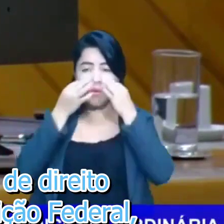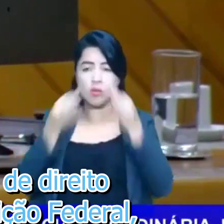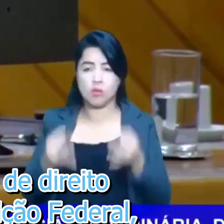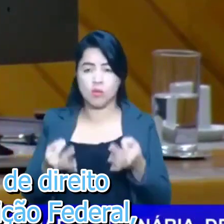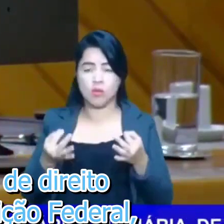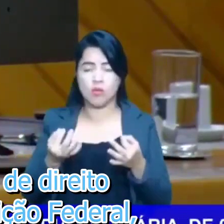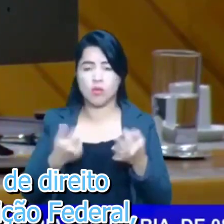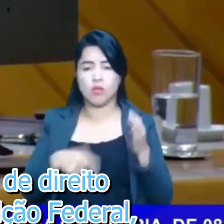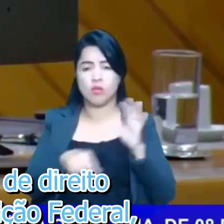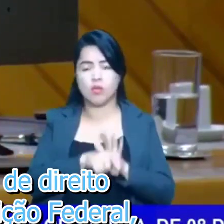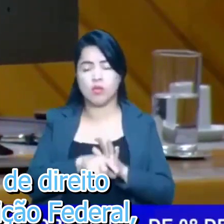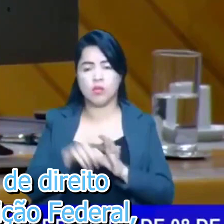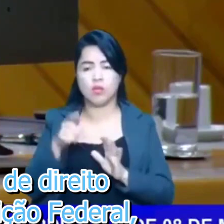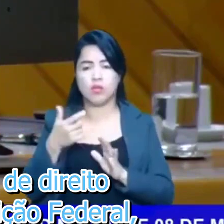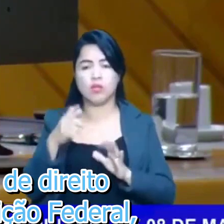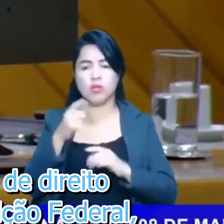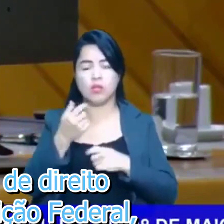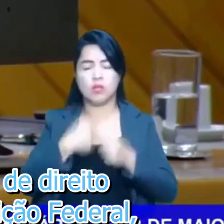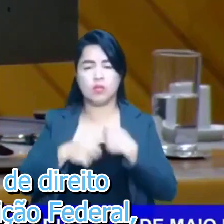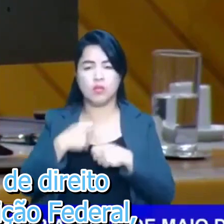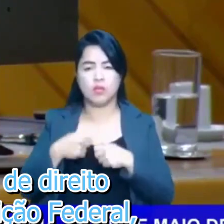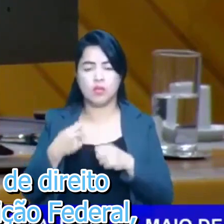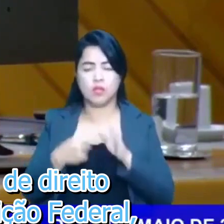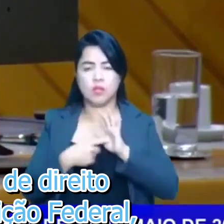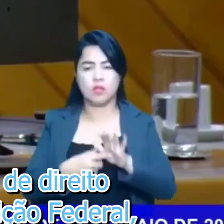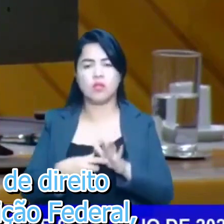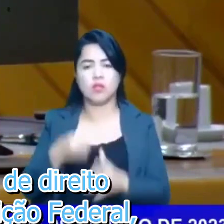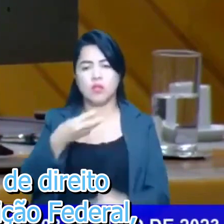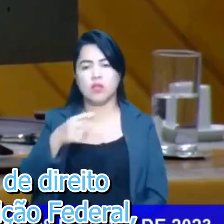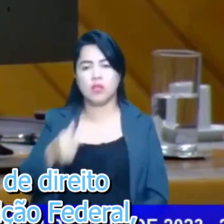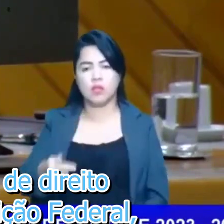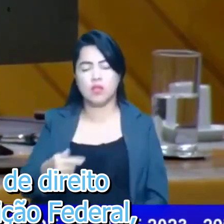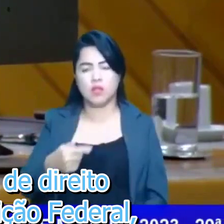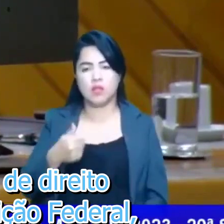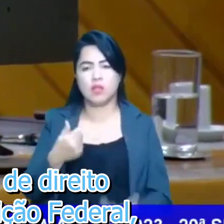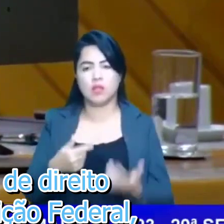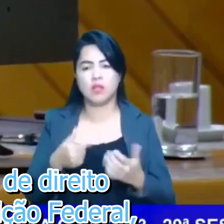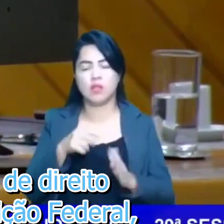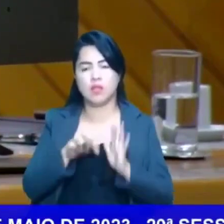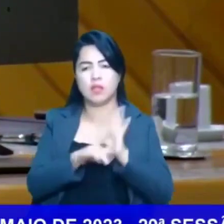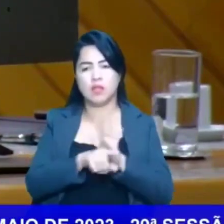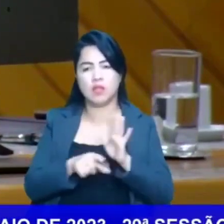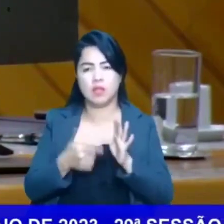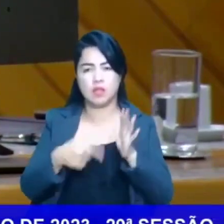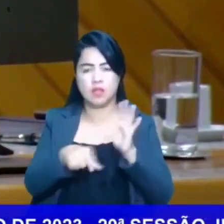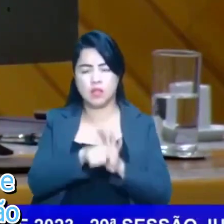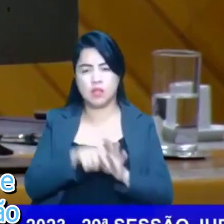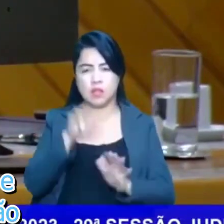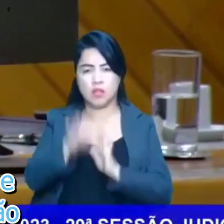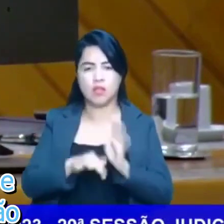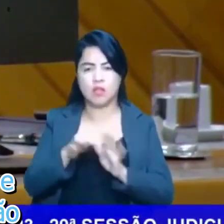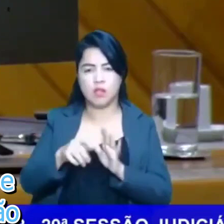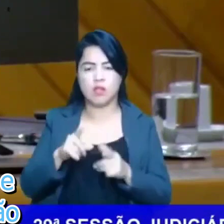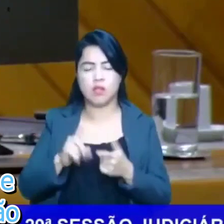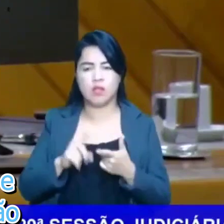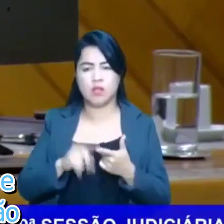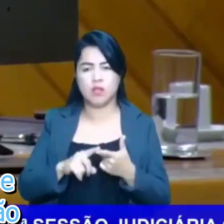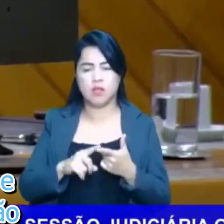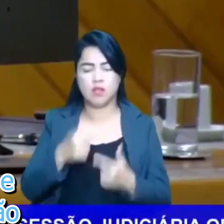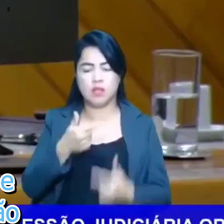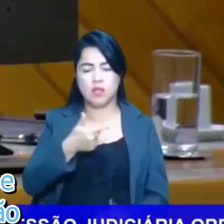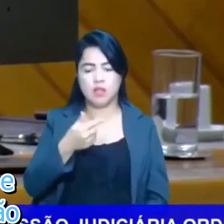princípios constitucionais de direito administrativo dispostos no artigo 37 da Constituição Federal. Destacou que, embora a resolução do TSE